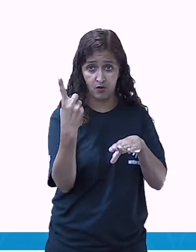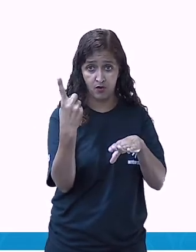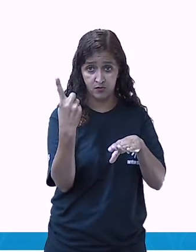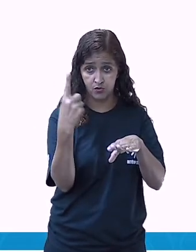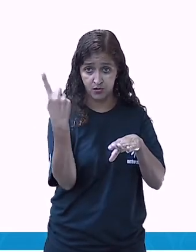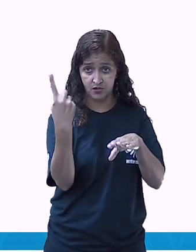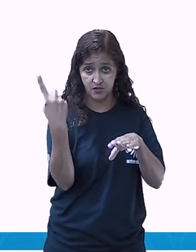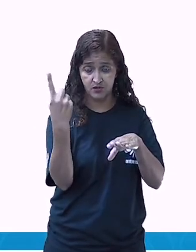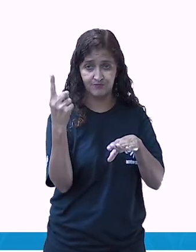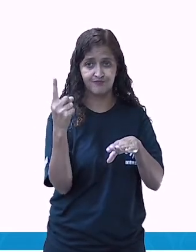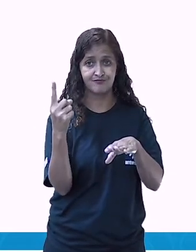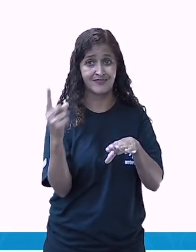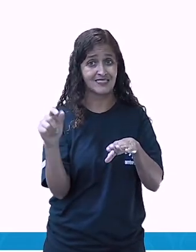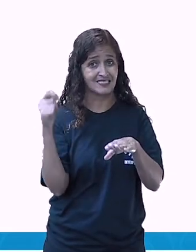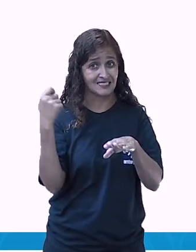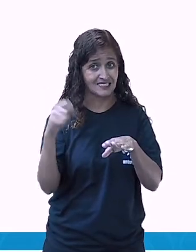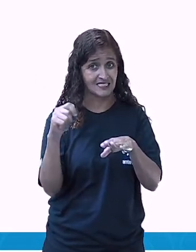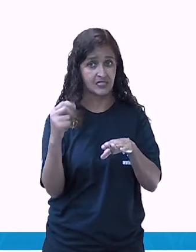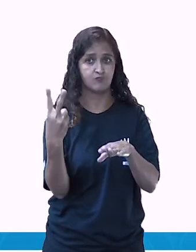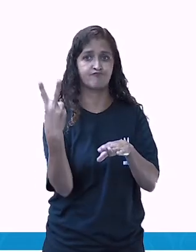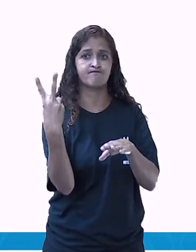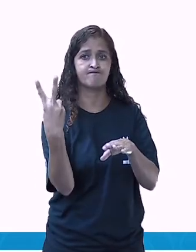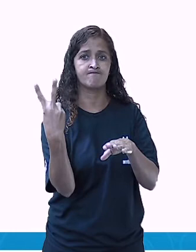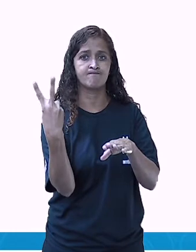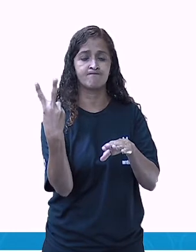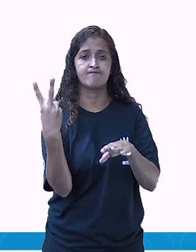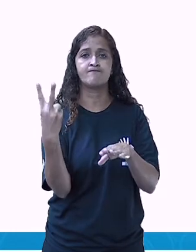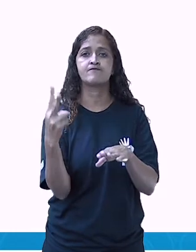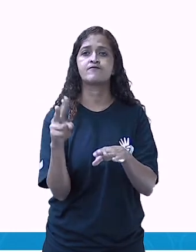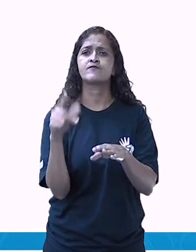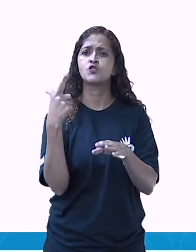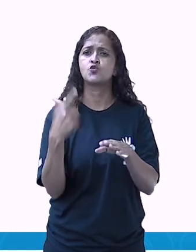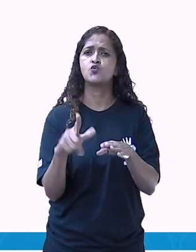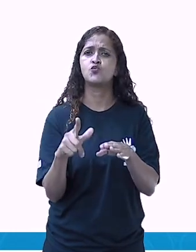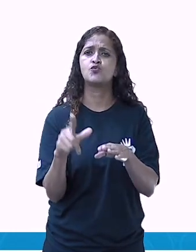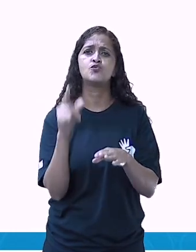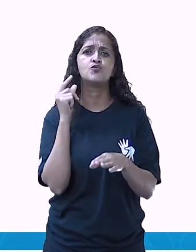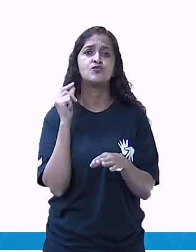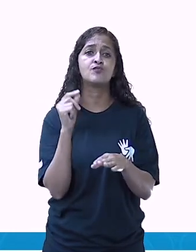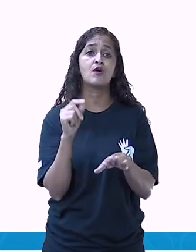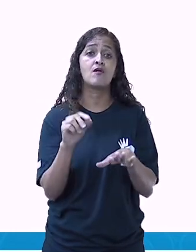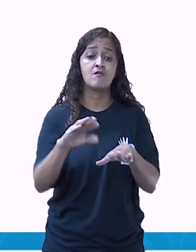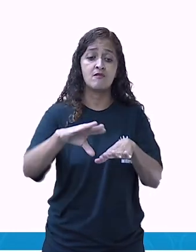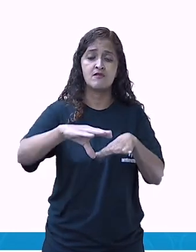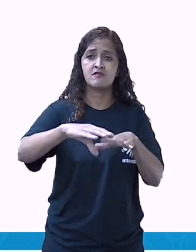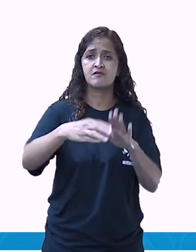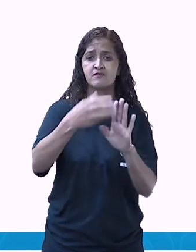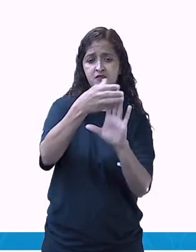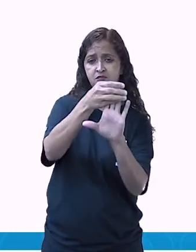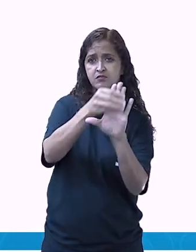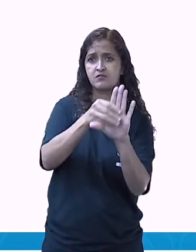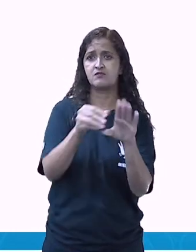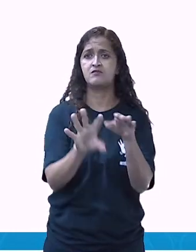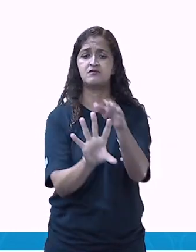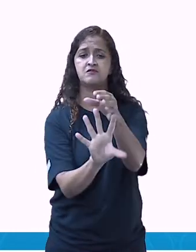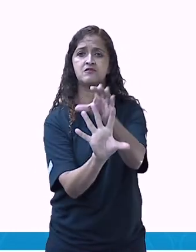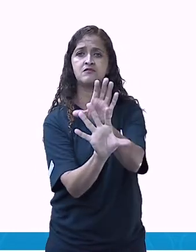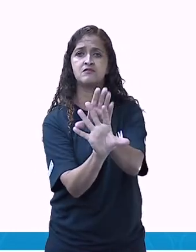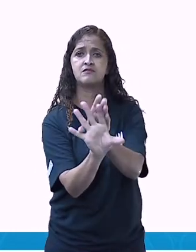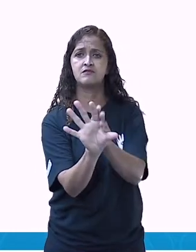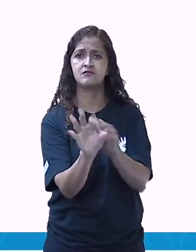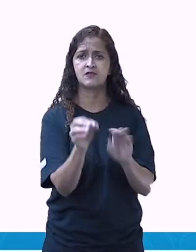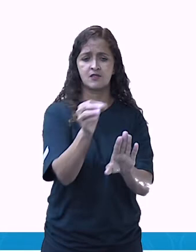um sapato? Você consegue ir lá comprar uma luva? É o par